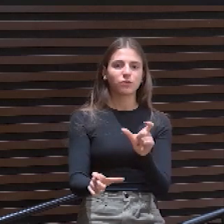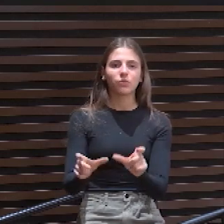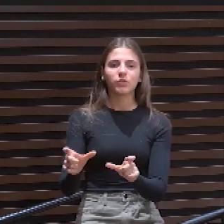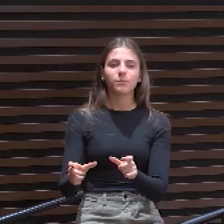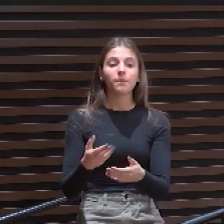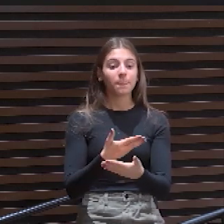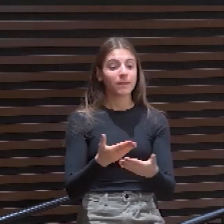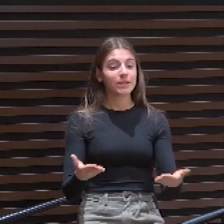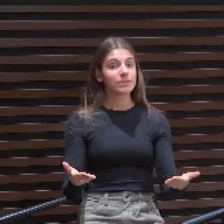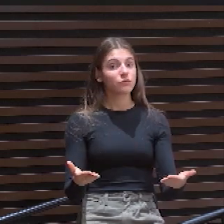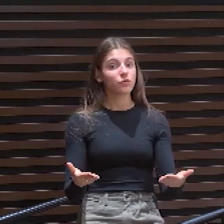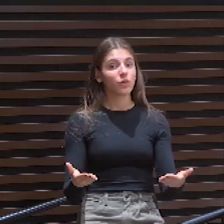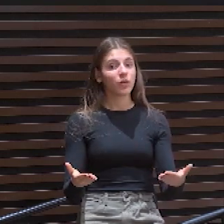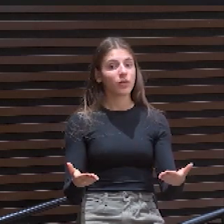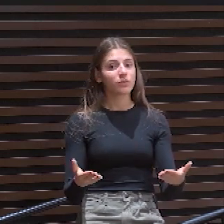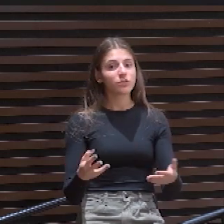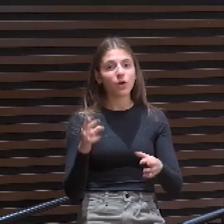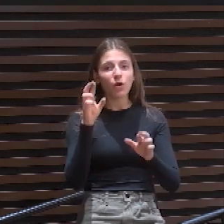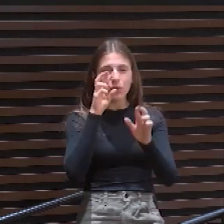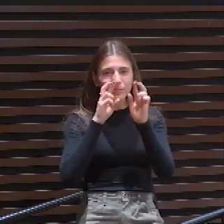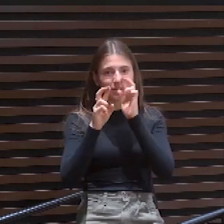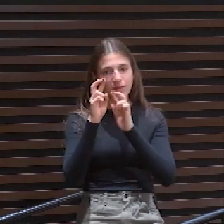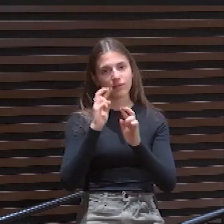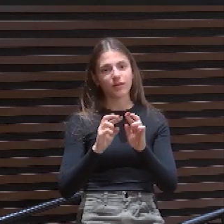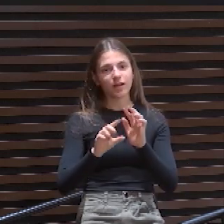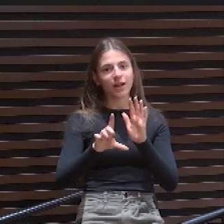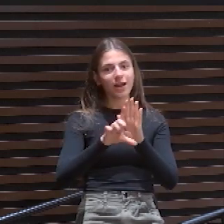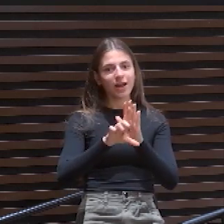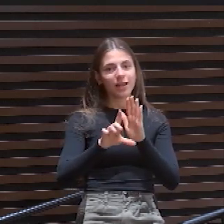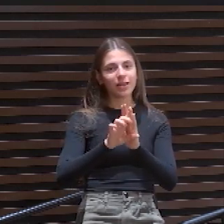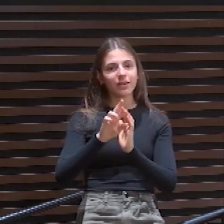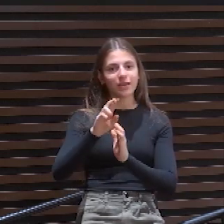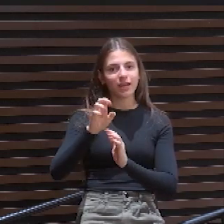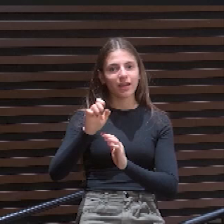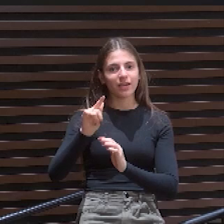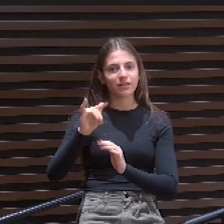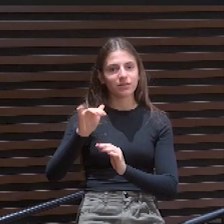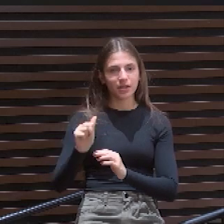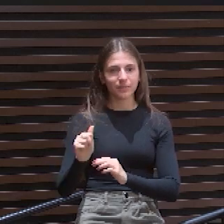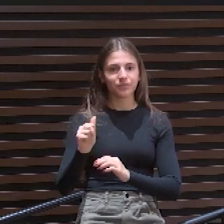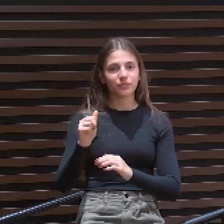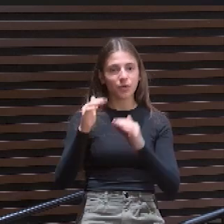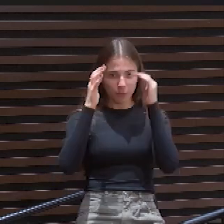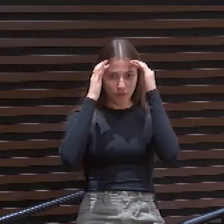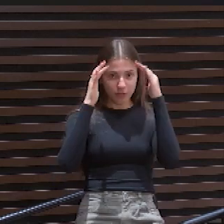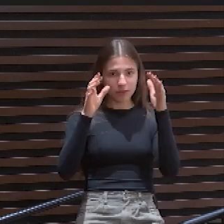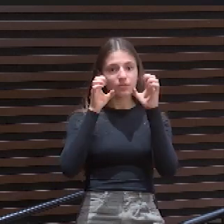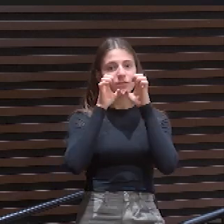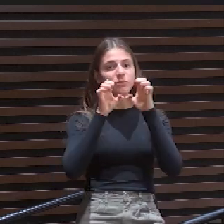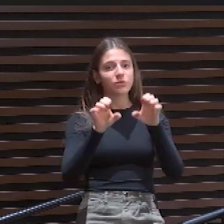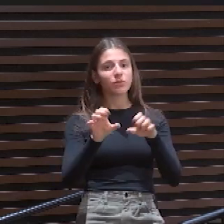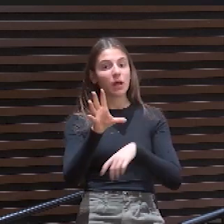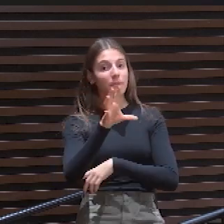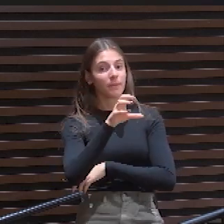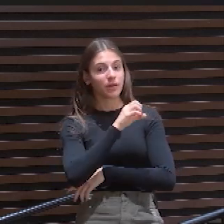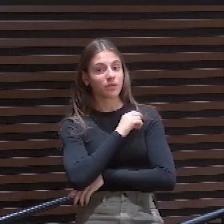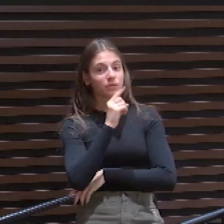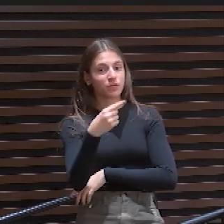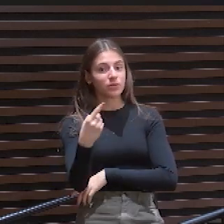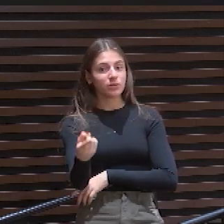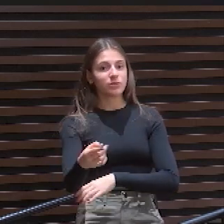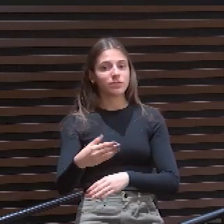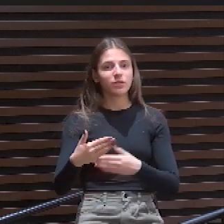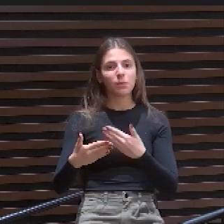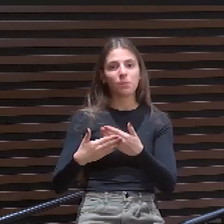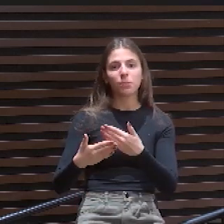vós, contudo, observais a lei régia, segundo a Escritura, amarás o teu próximo como